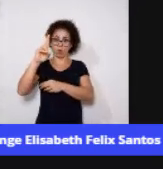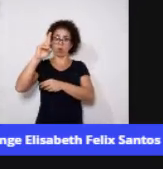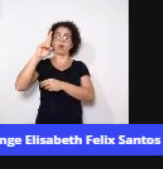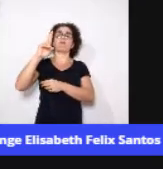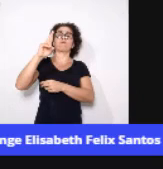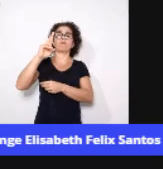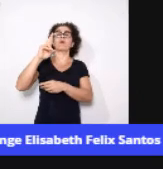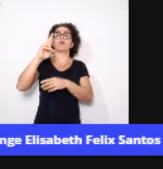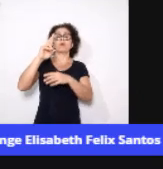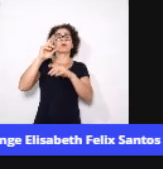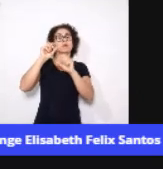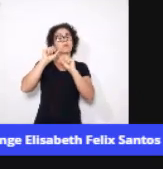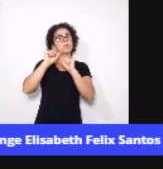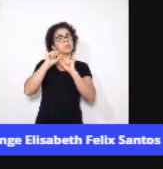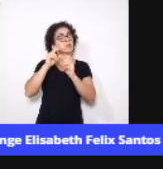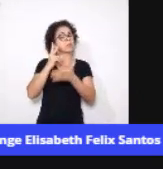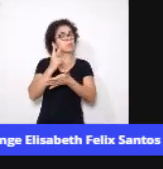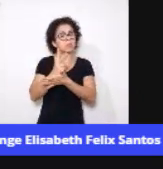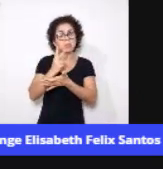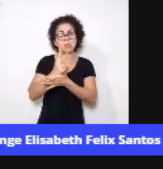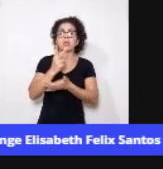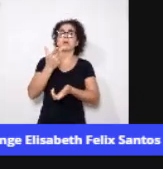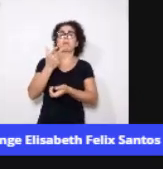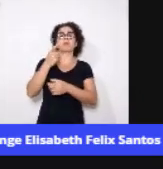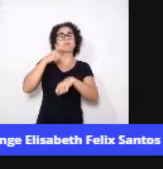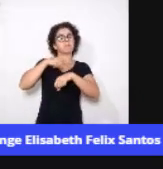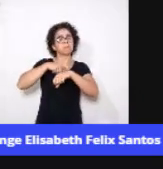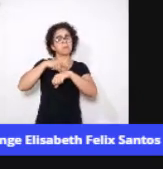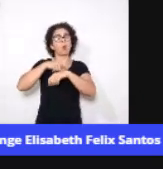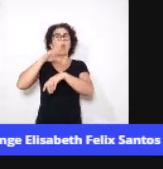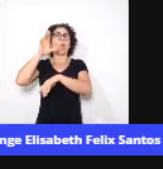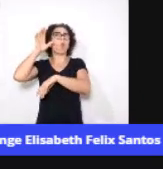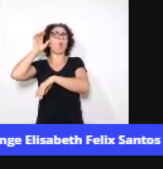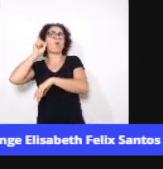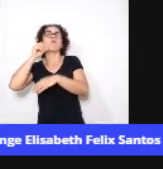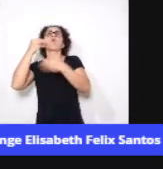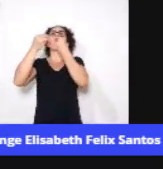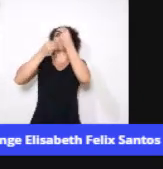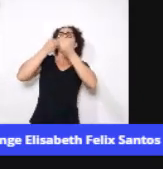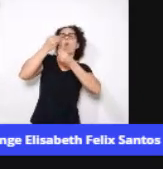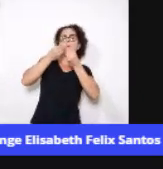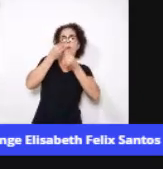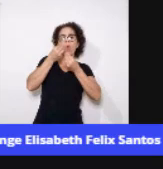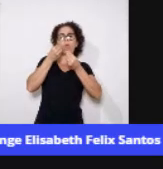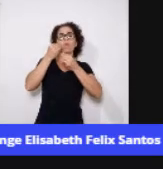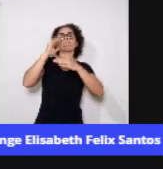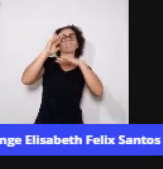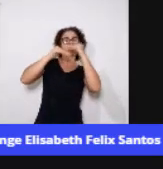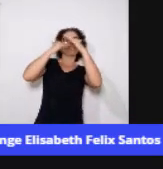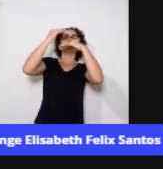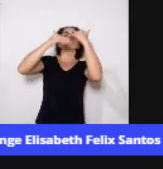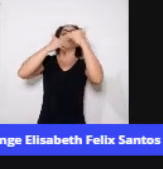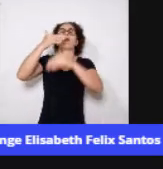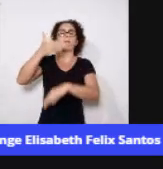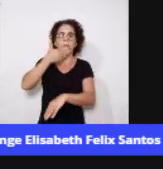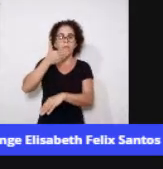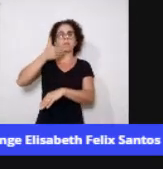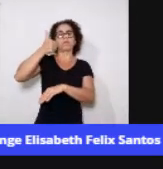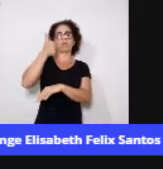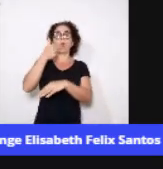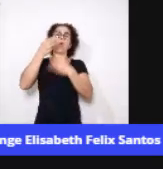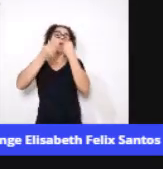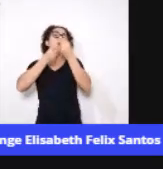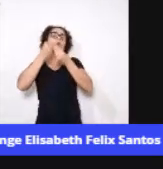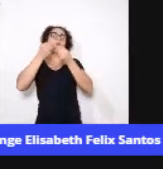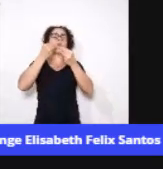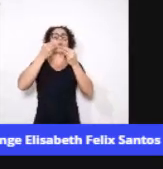com esse momento de ouvir e de saber como nós podemos avançar. Então, como nós podemos estruturar essas atividades?